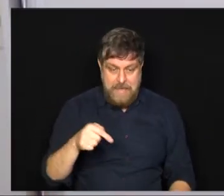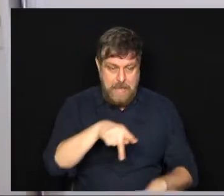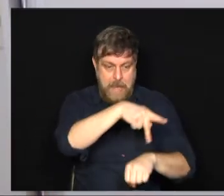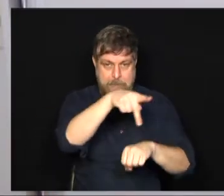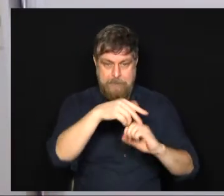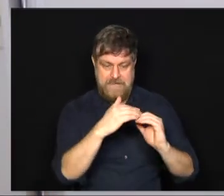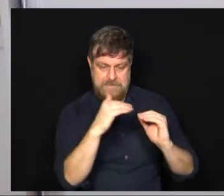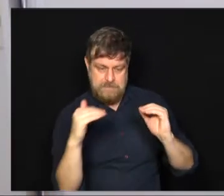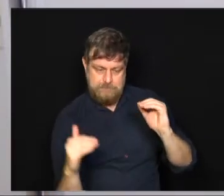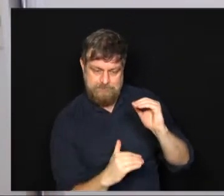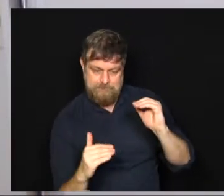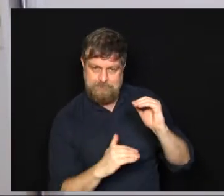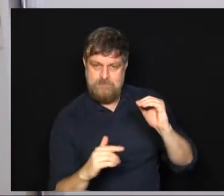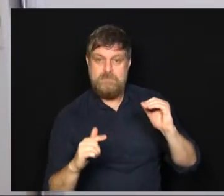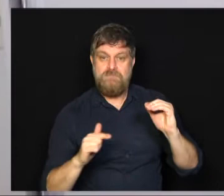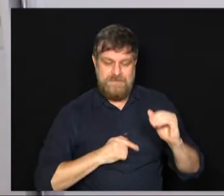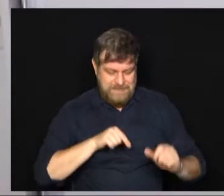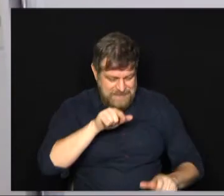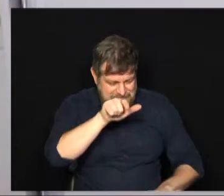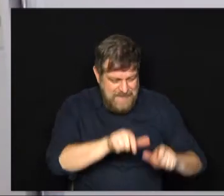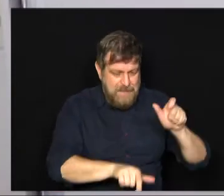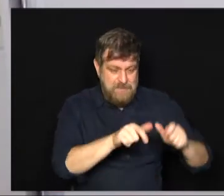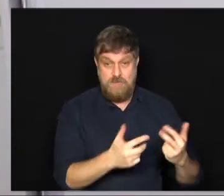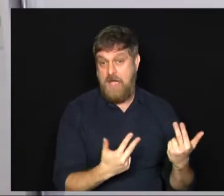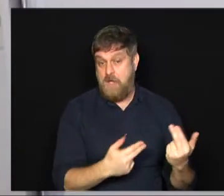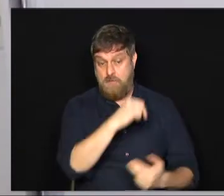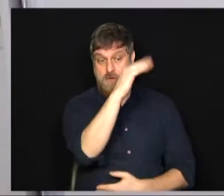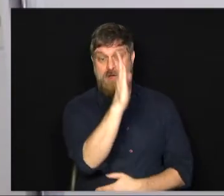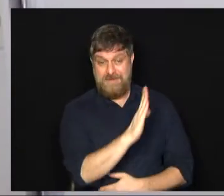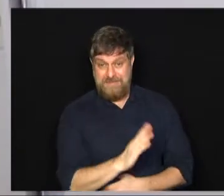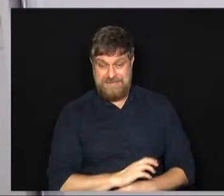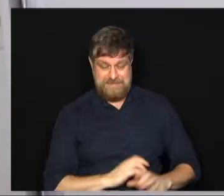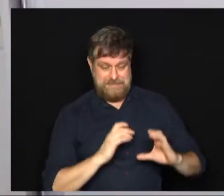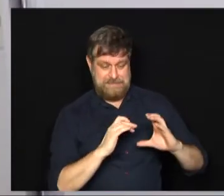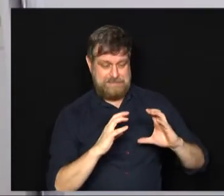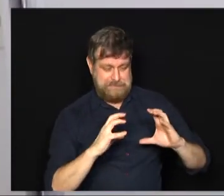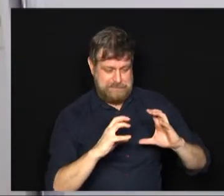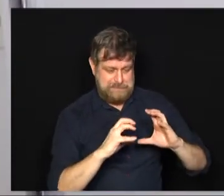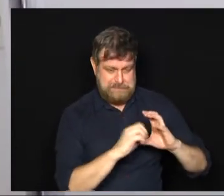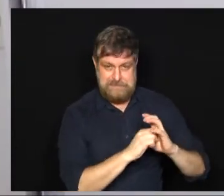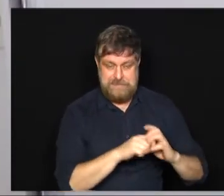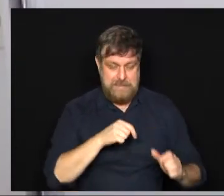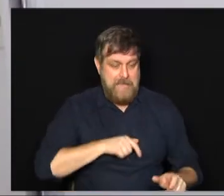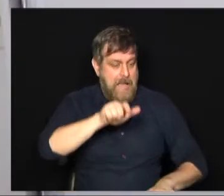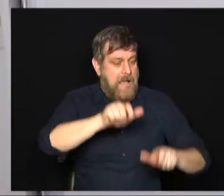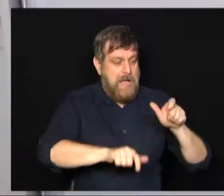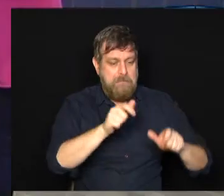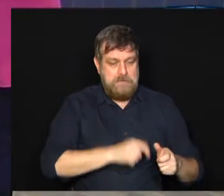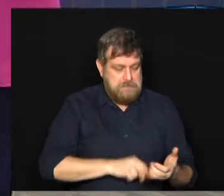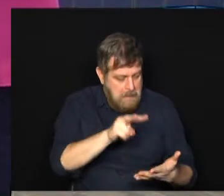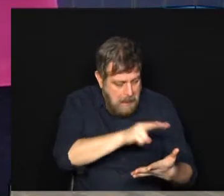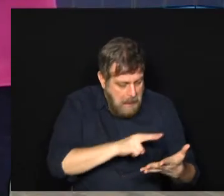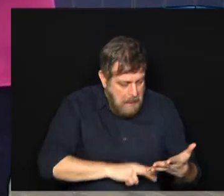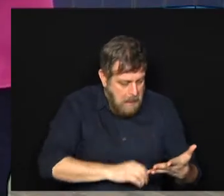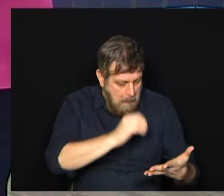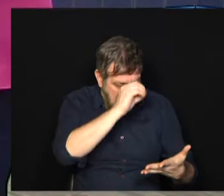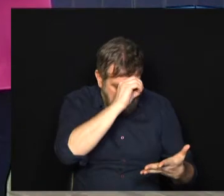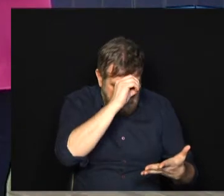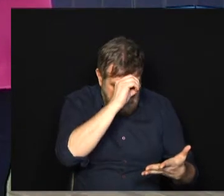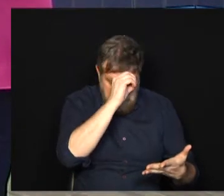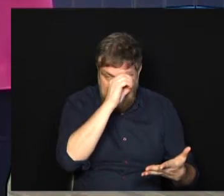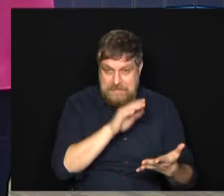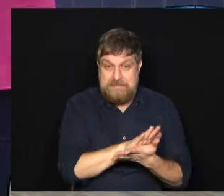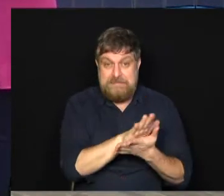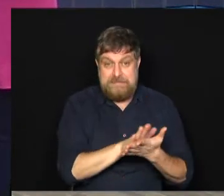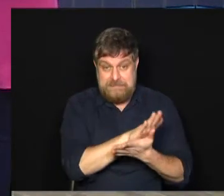países subdesenvolvidos ou em desenvolvimento, como o Brasil, que as taxas de analfabetismo, de baixa escolaridade maiores, né? São